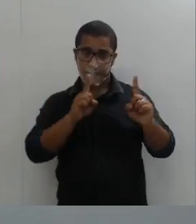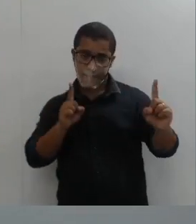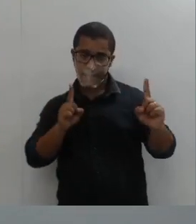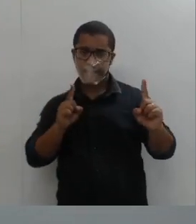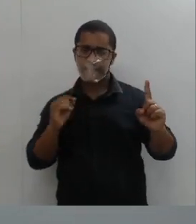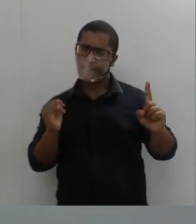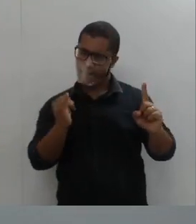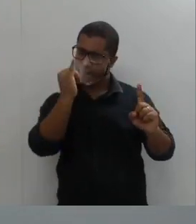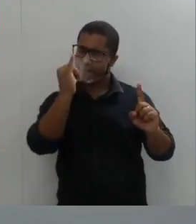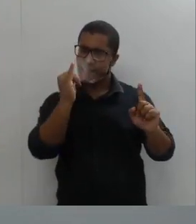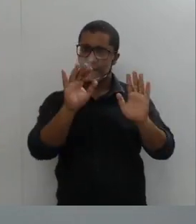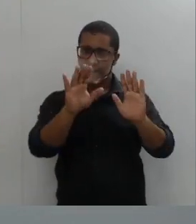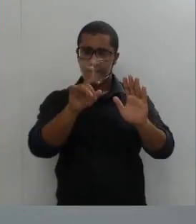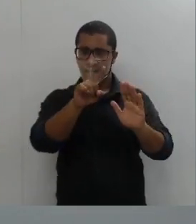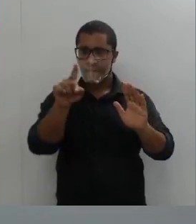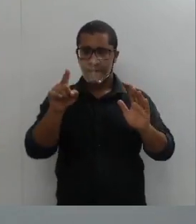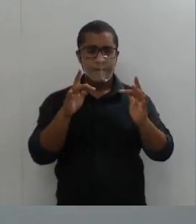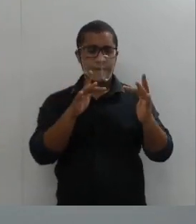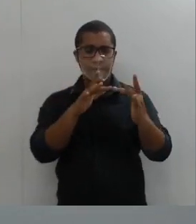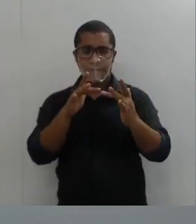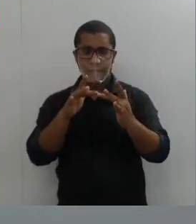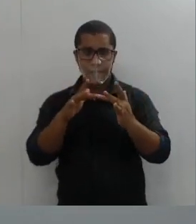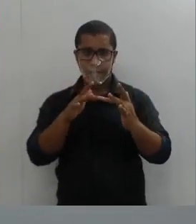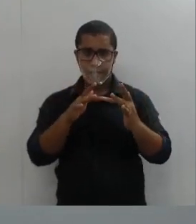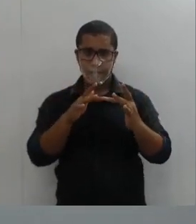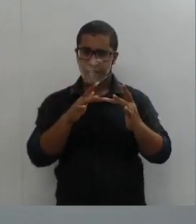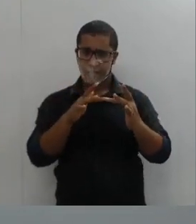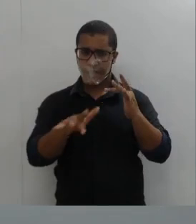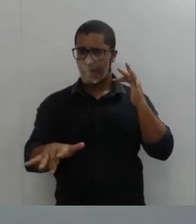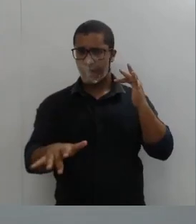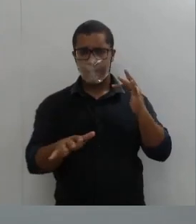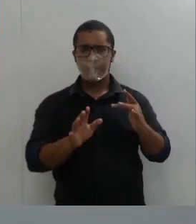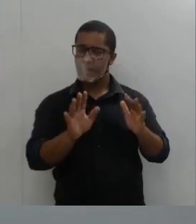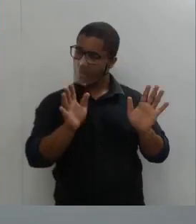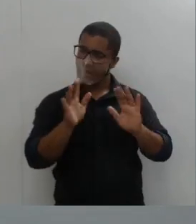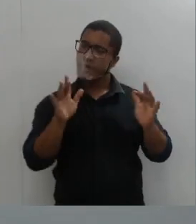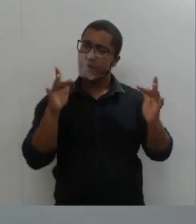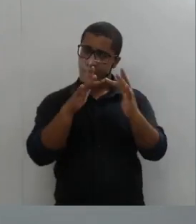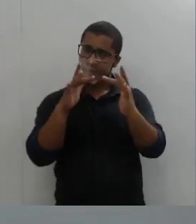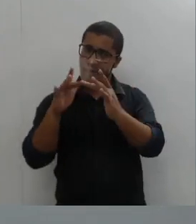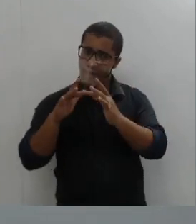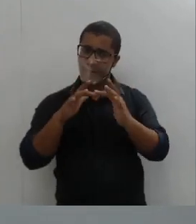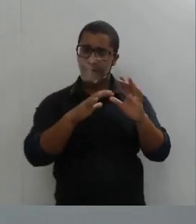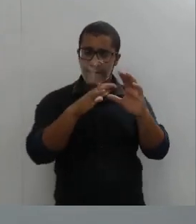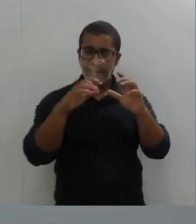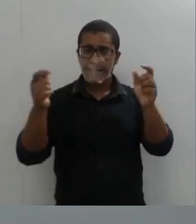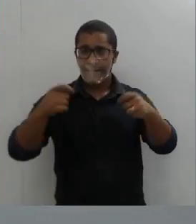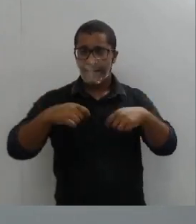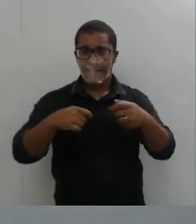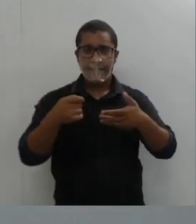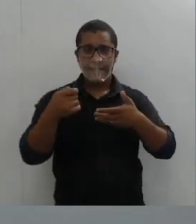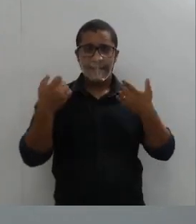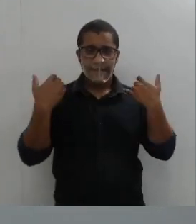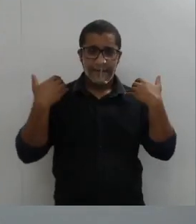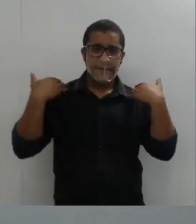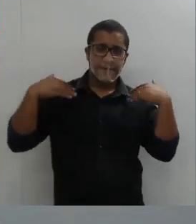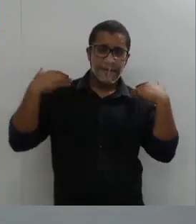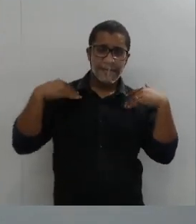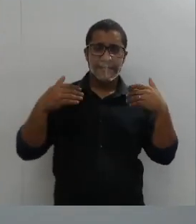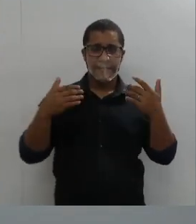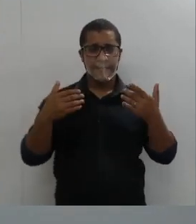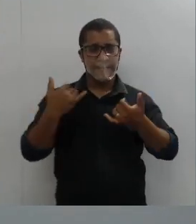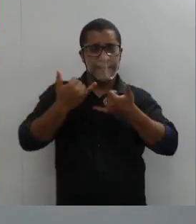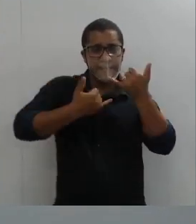você não precisa perder o contato com os seus colegas. E aí você pode estar se divertindo junto com ele à